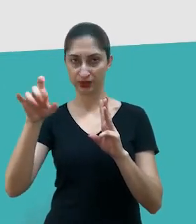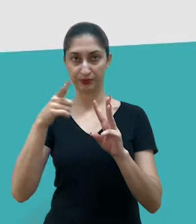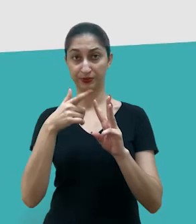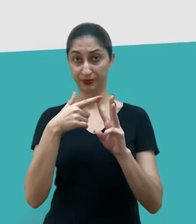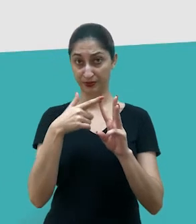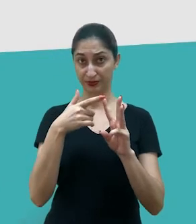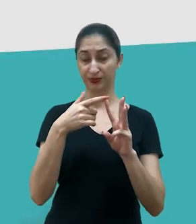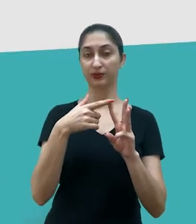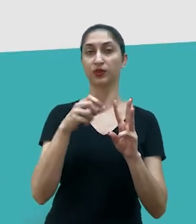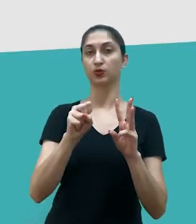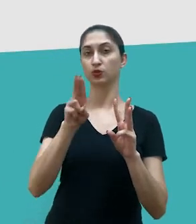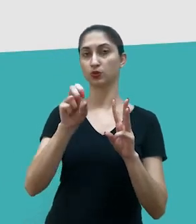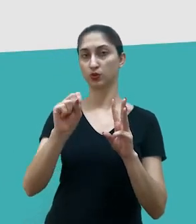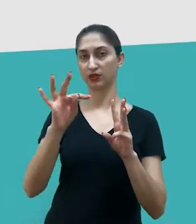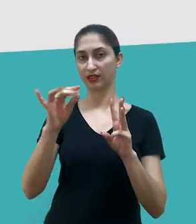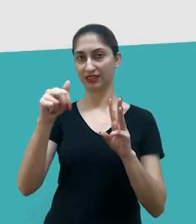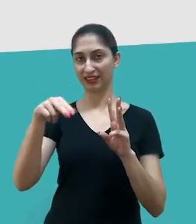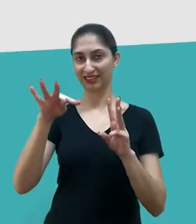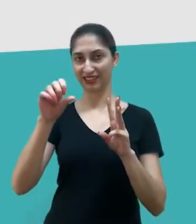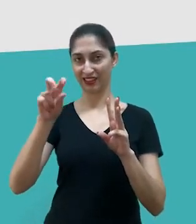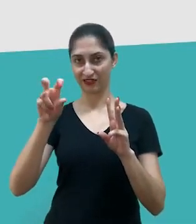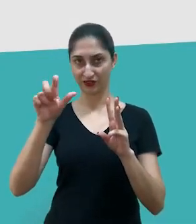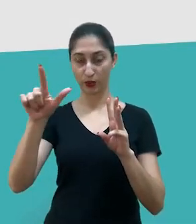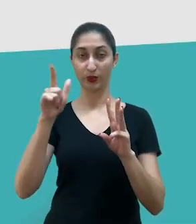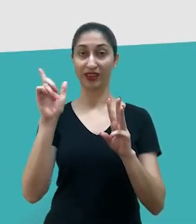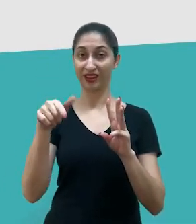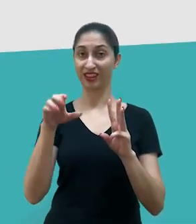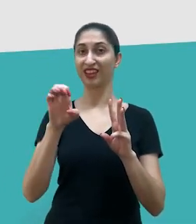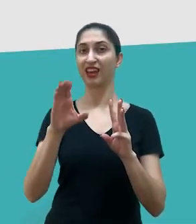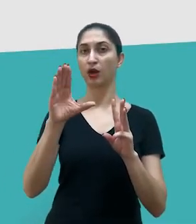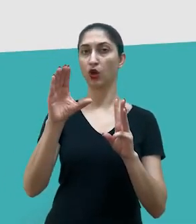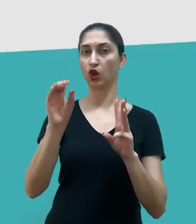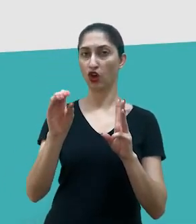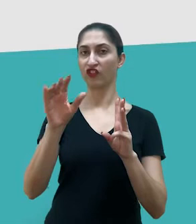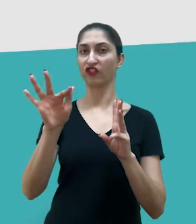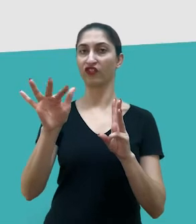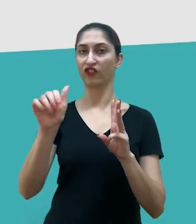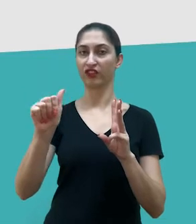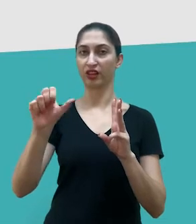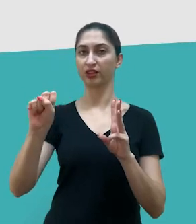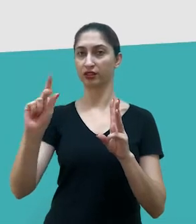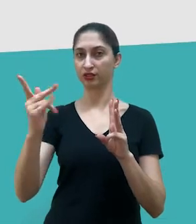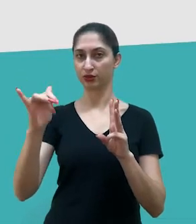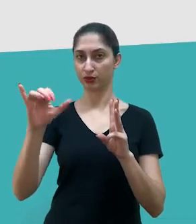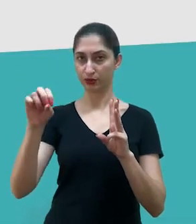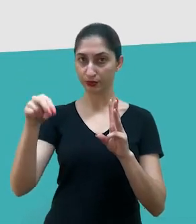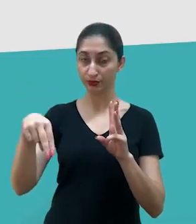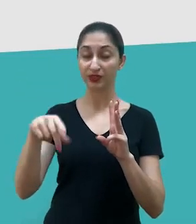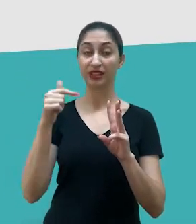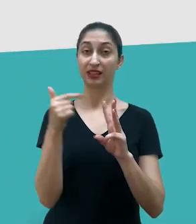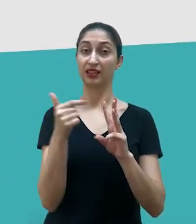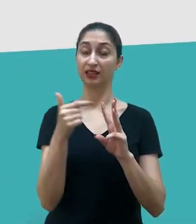a moda sustentável, ou conhecida como moda eco-fashion. Normalmente, é aquela